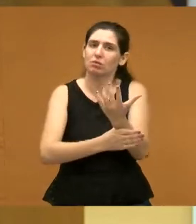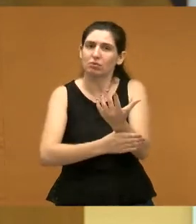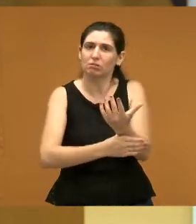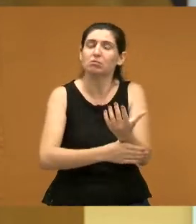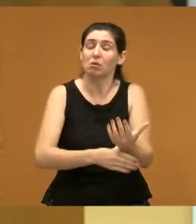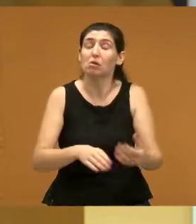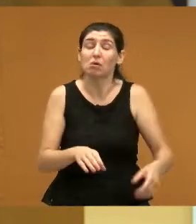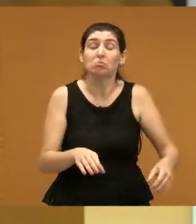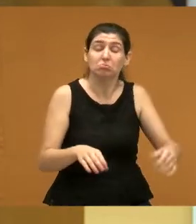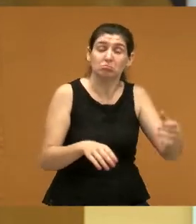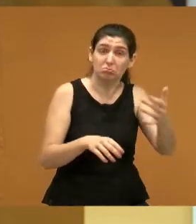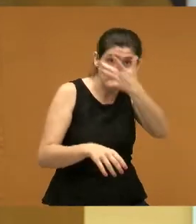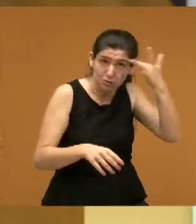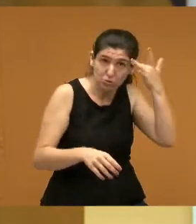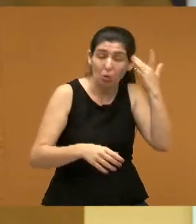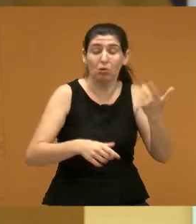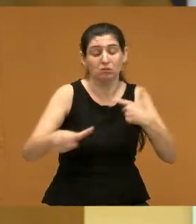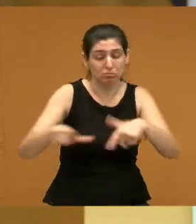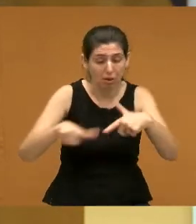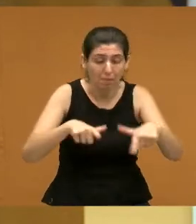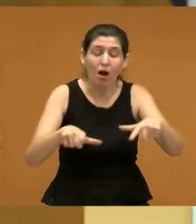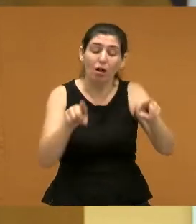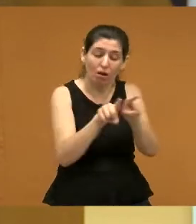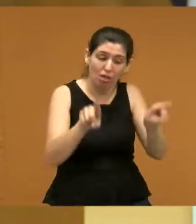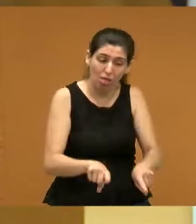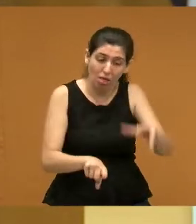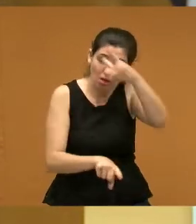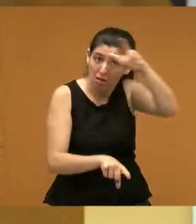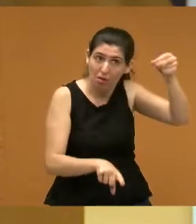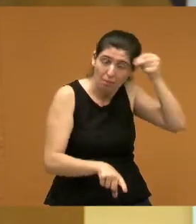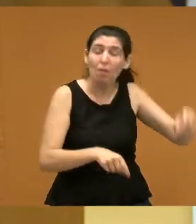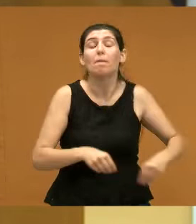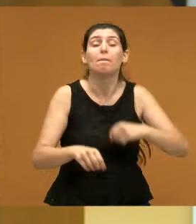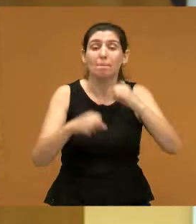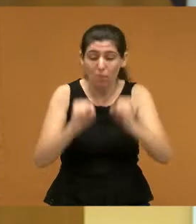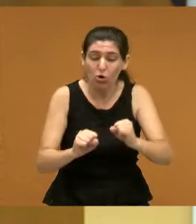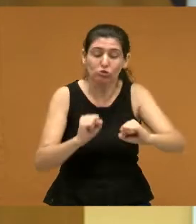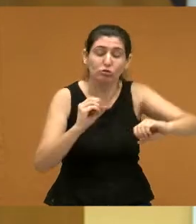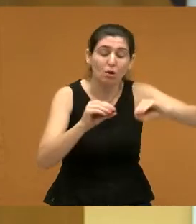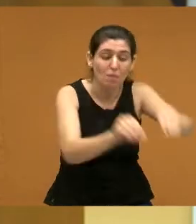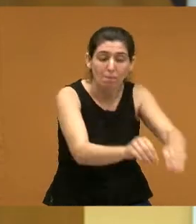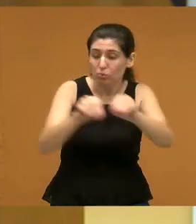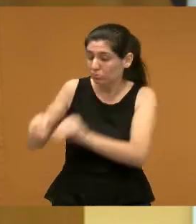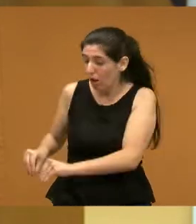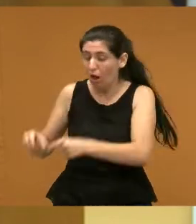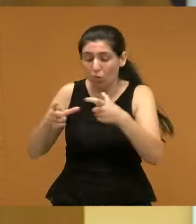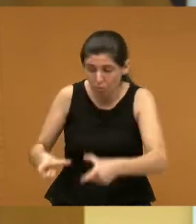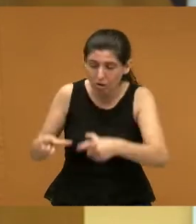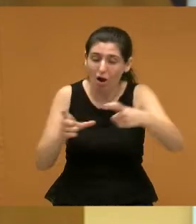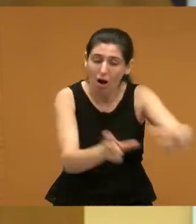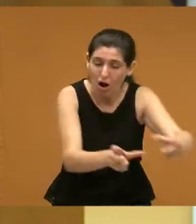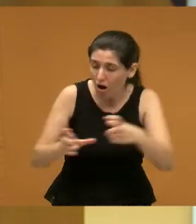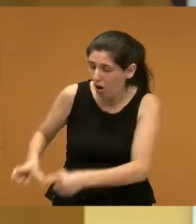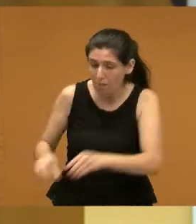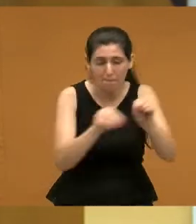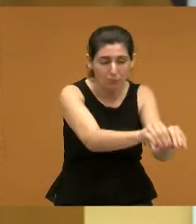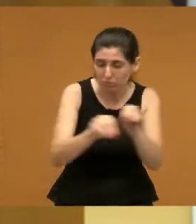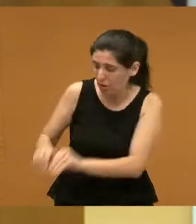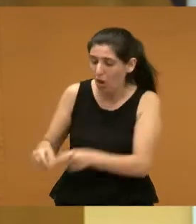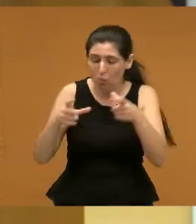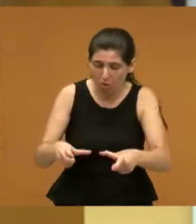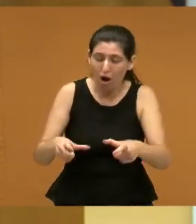comissão, cargos de confiança de provimento por servidor efetivo, cria a função gratificada e readequa as suas